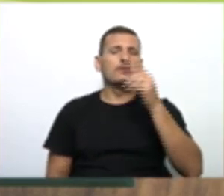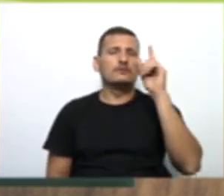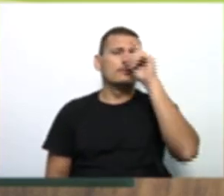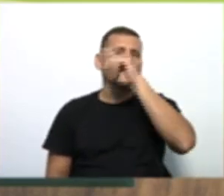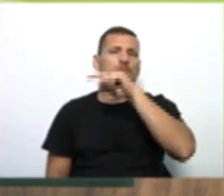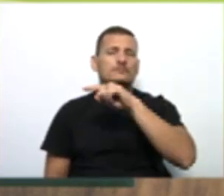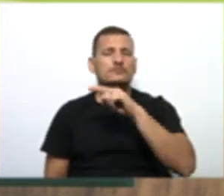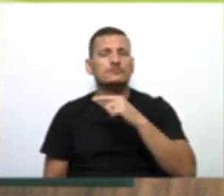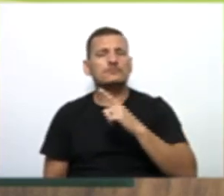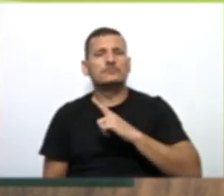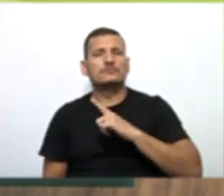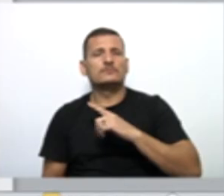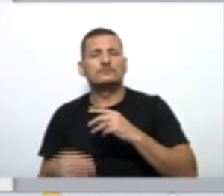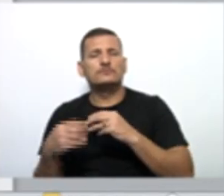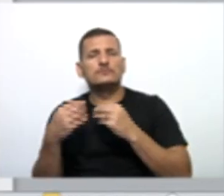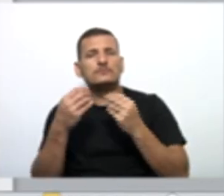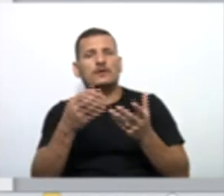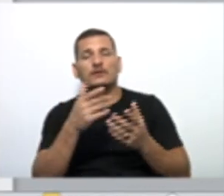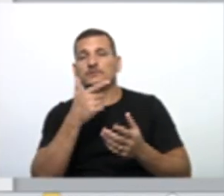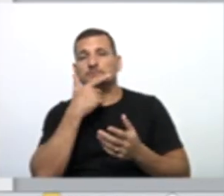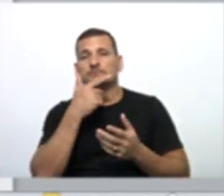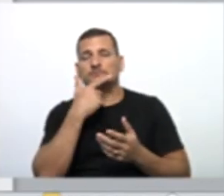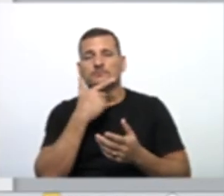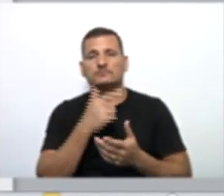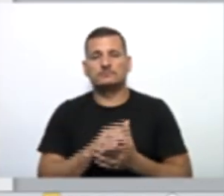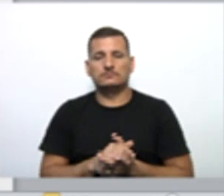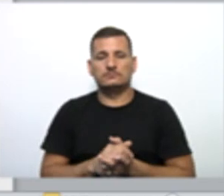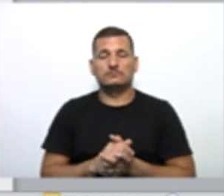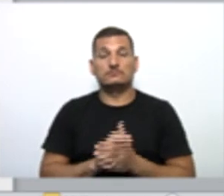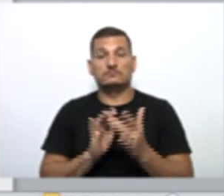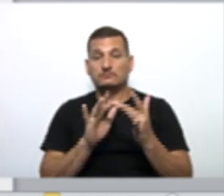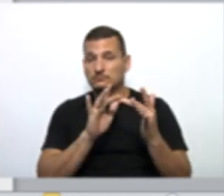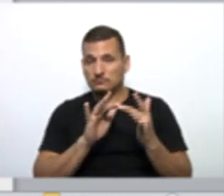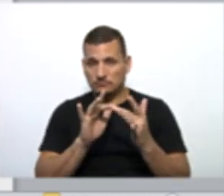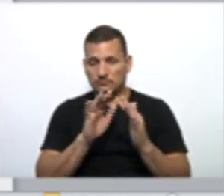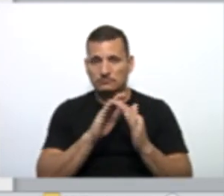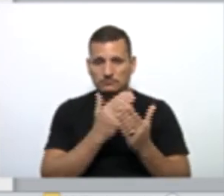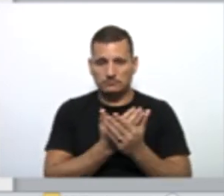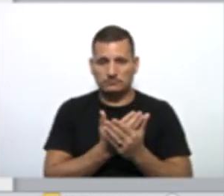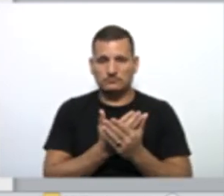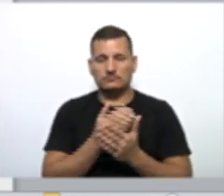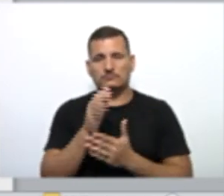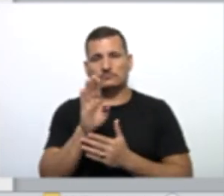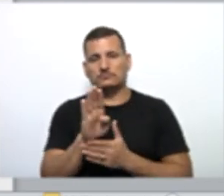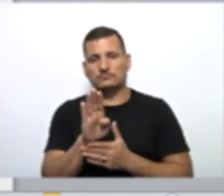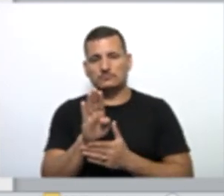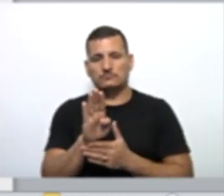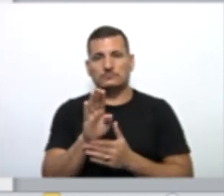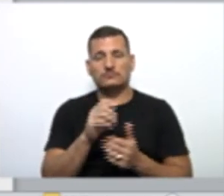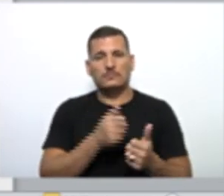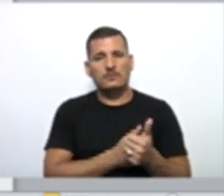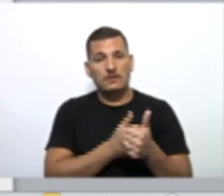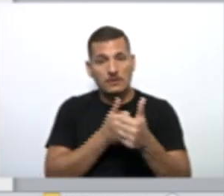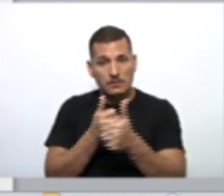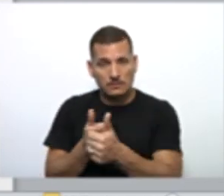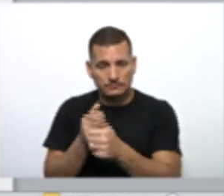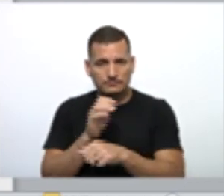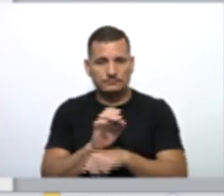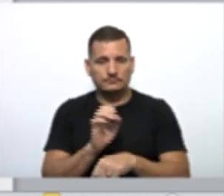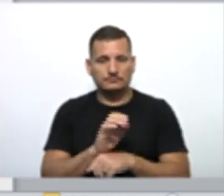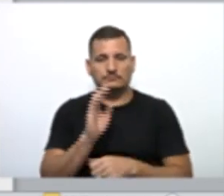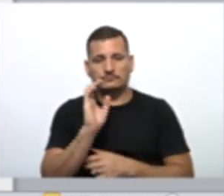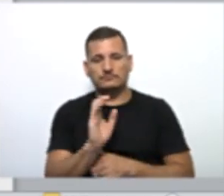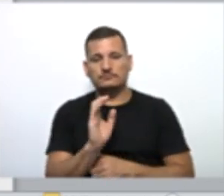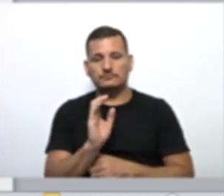uma vaga de estágio? Alternativa A: contato com as escolas. B: o acompanhamento do estagiário.